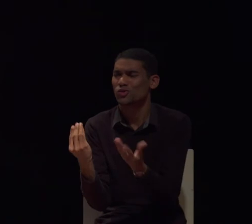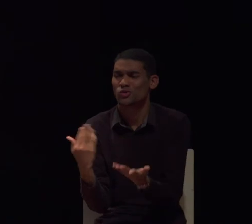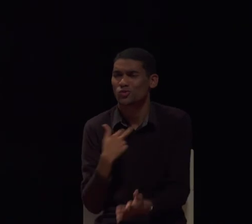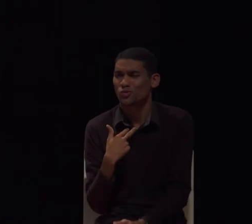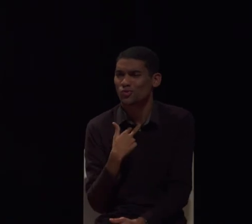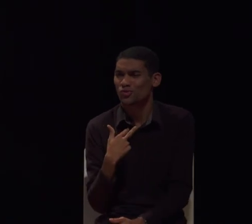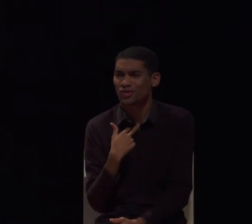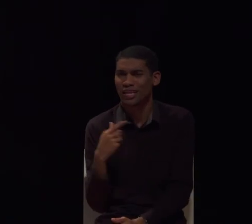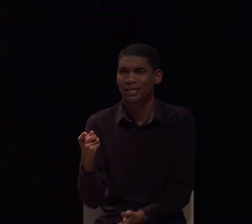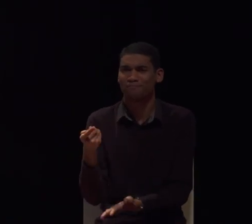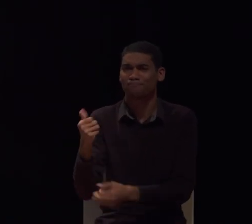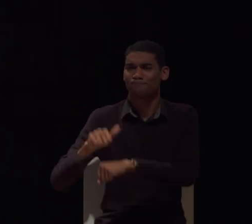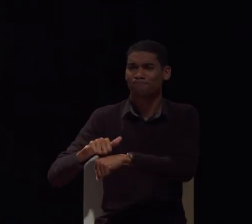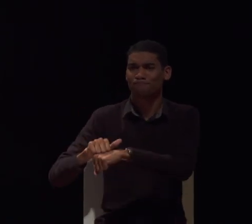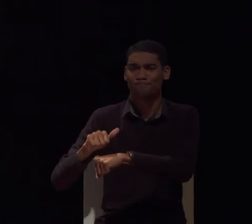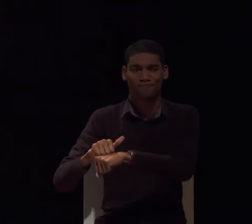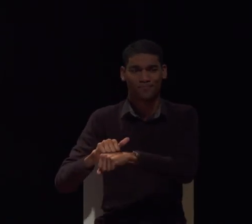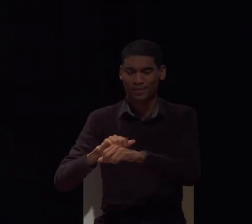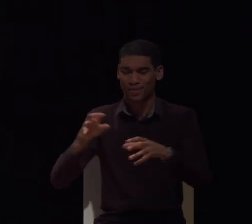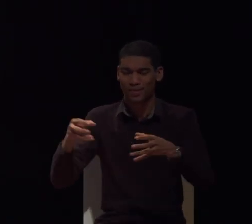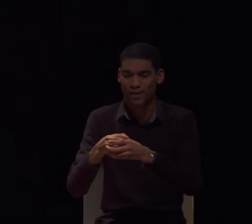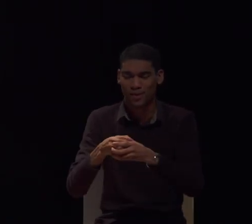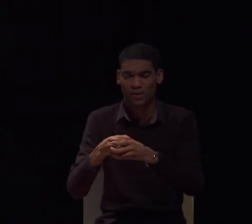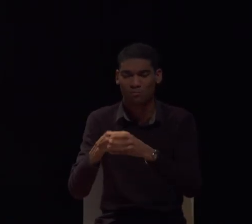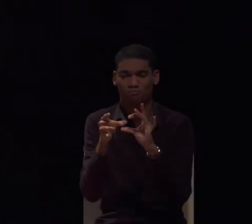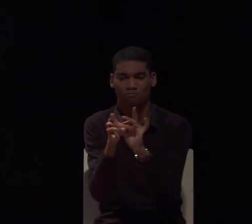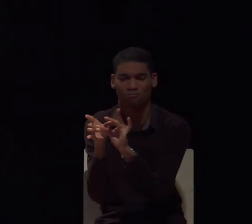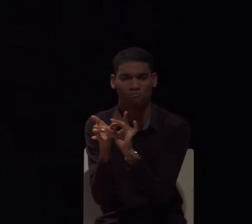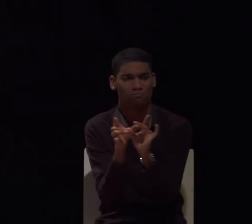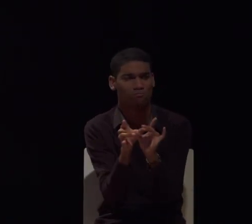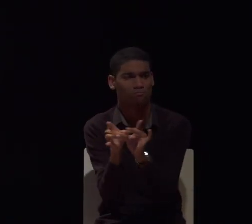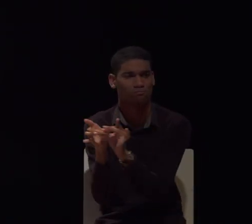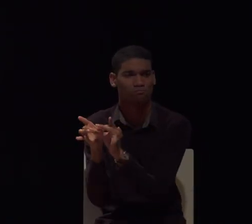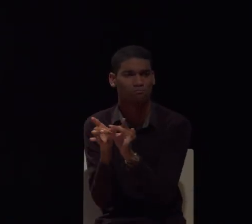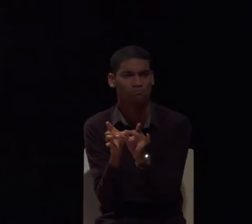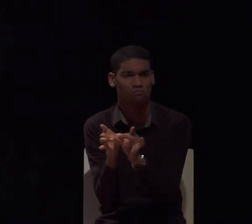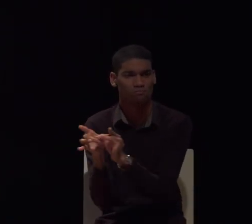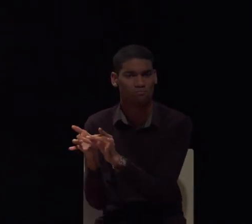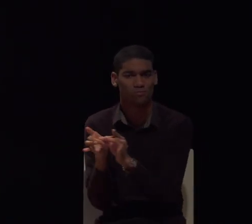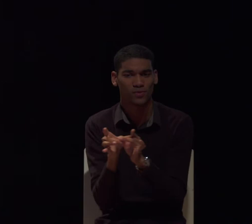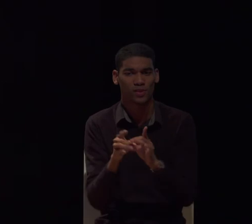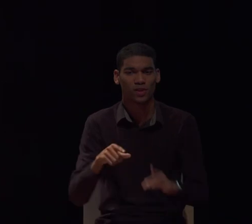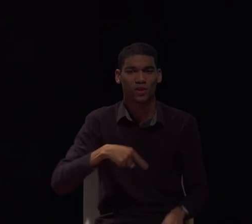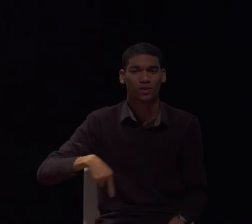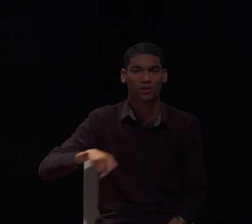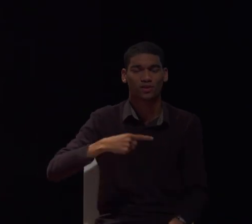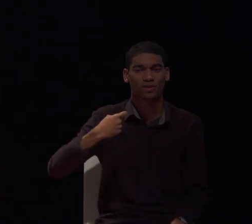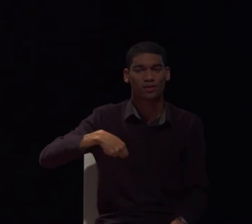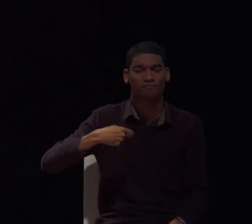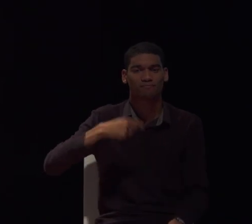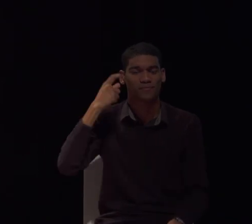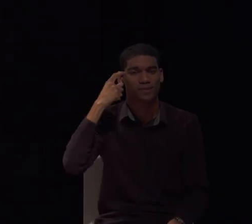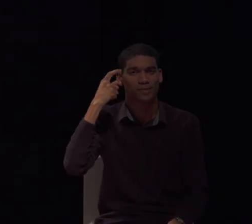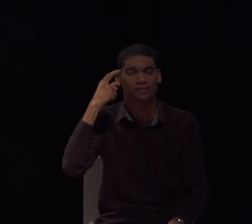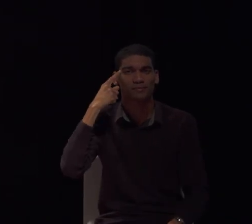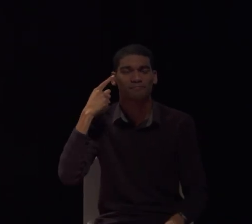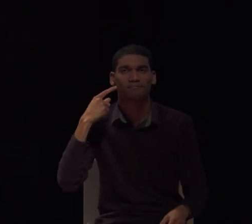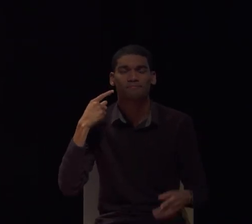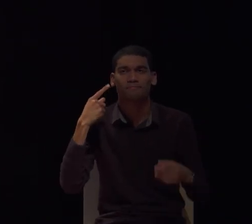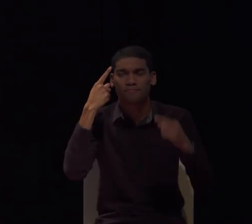então é uma comunidade de base antes de tudo né então a gente sempre tem que pensar as agremiações